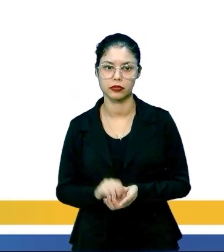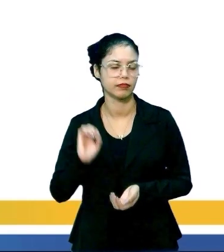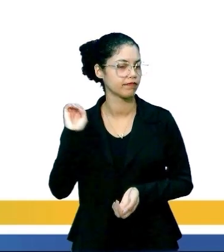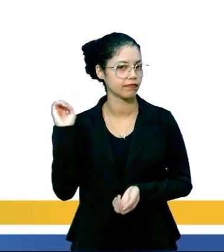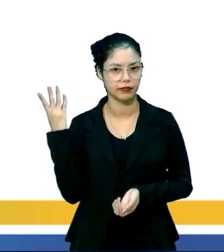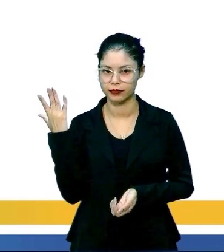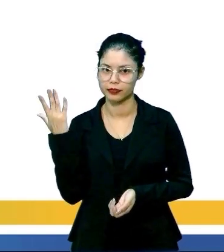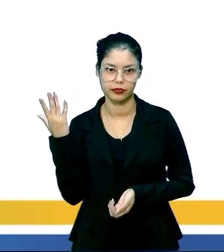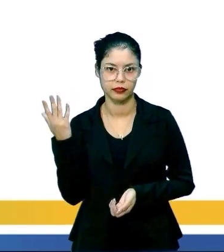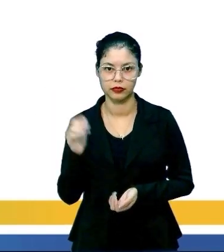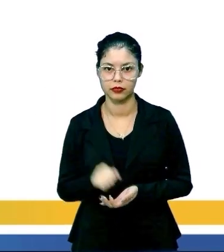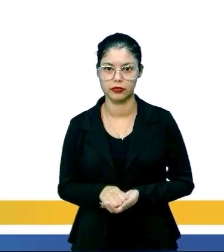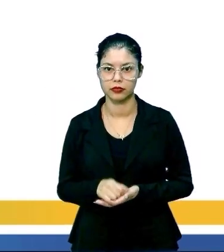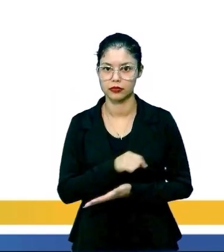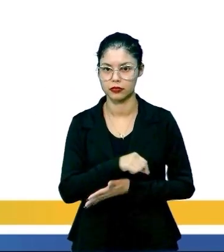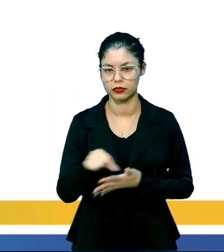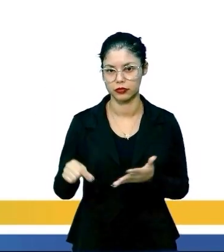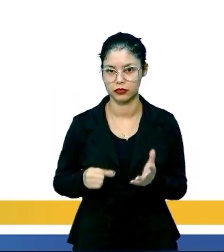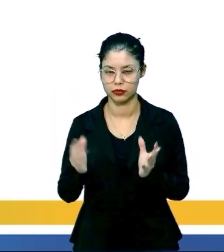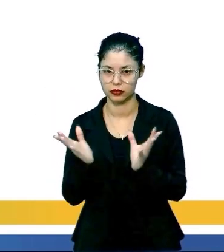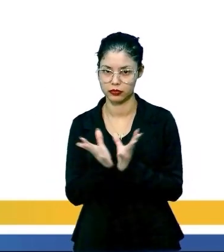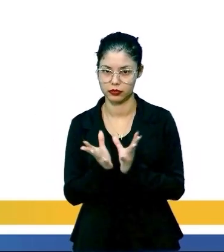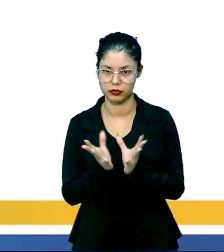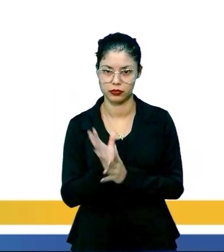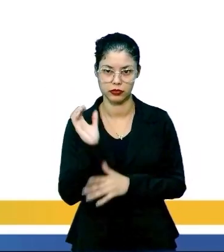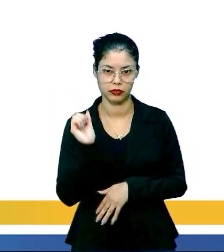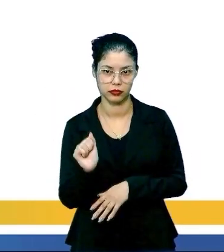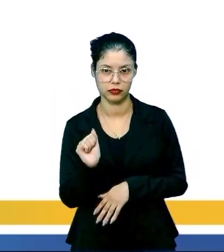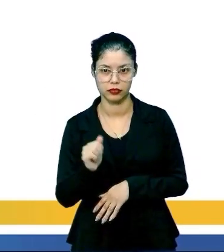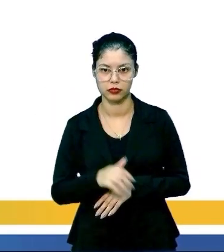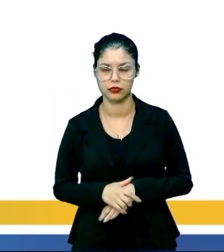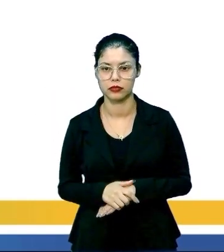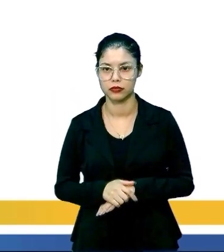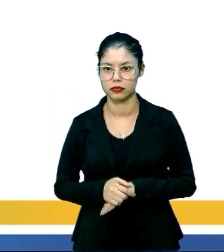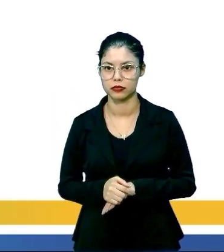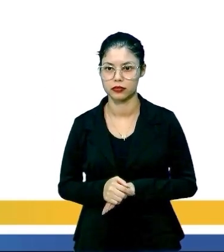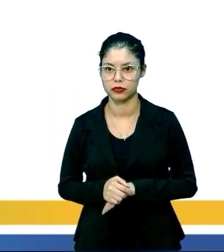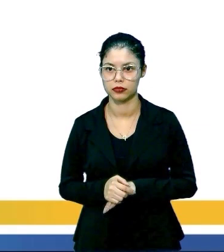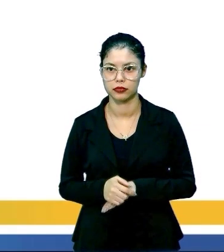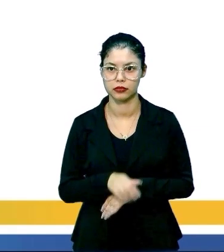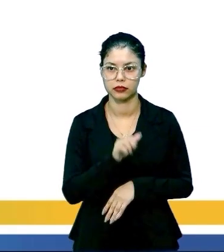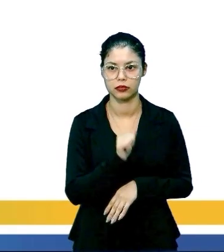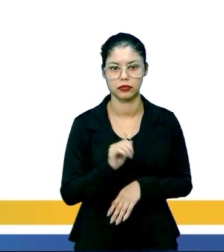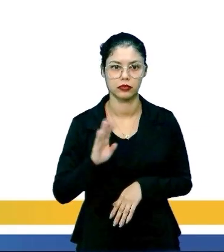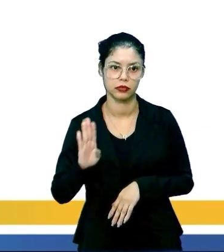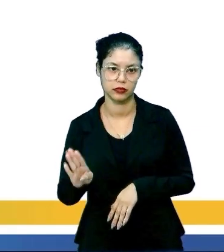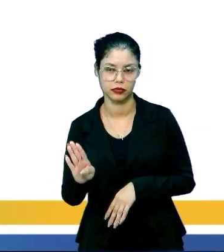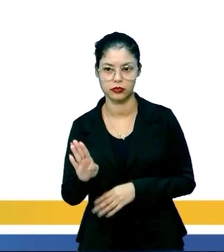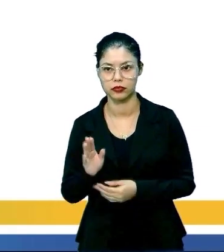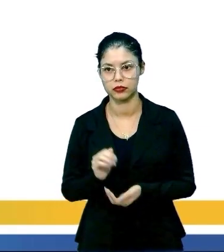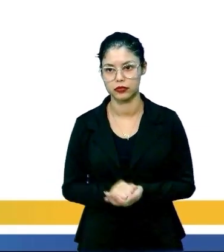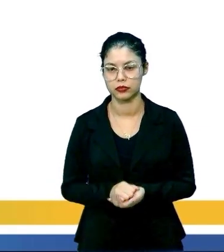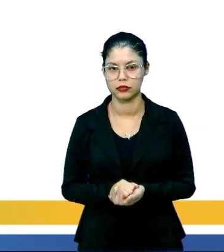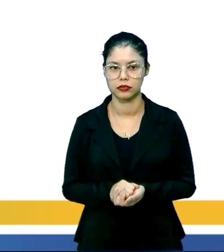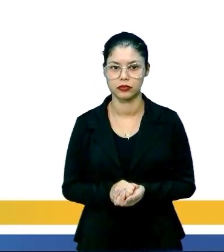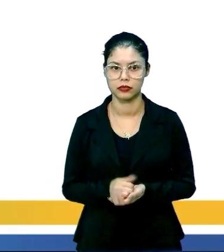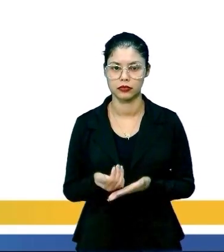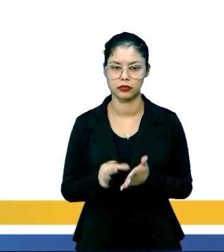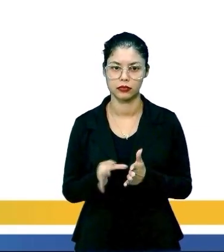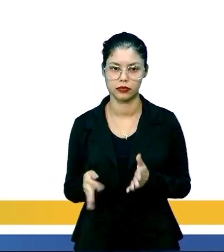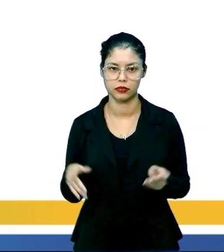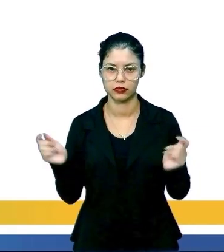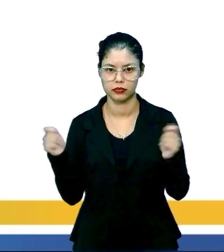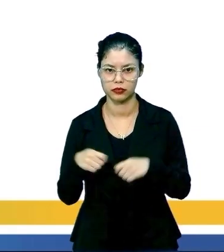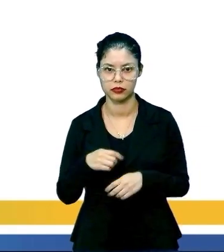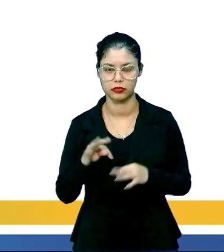conjunto B que não são correspondentes de nenhum elemento do conjunto A. A relação entre A